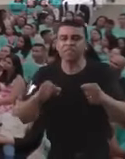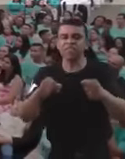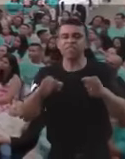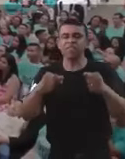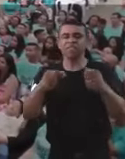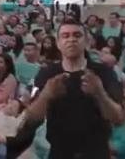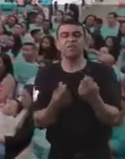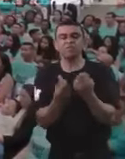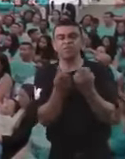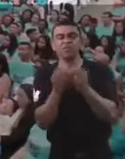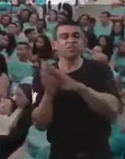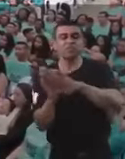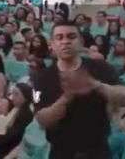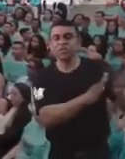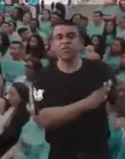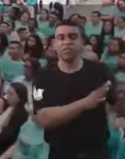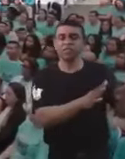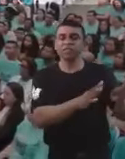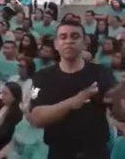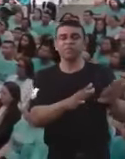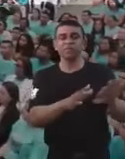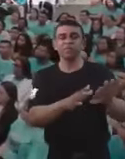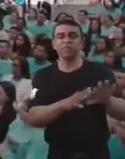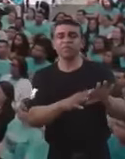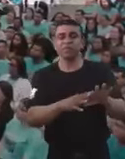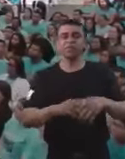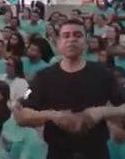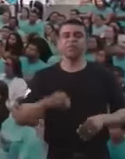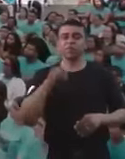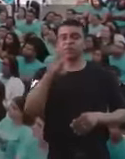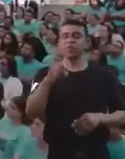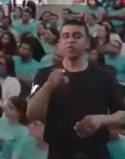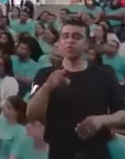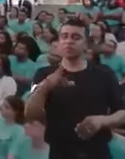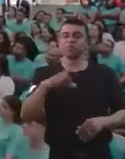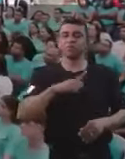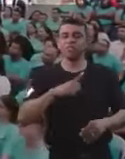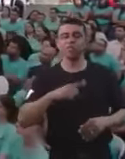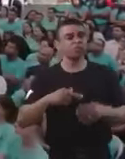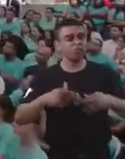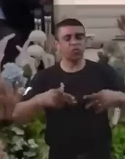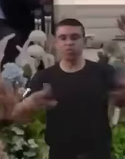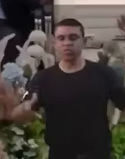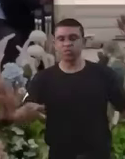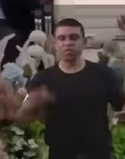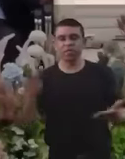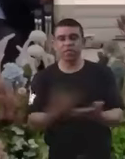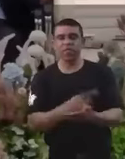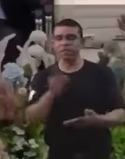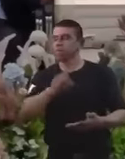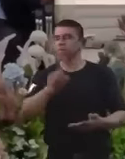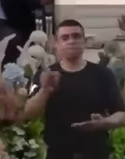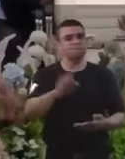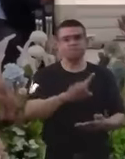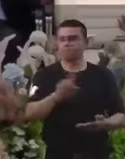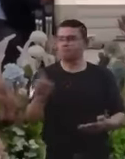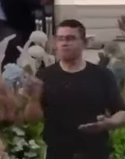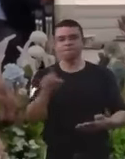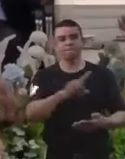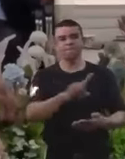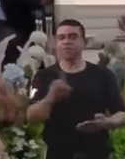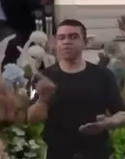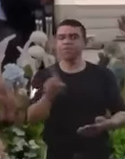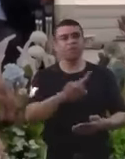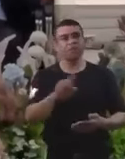aleluia, e não é errado ter posse, errado é você usar suas posses apenas para si, e é isso que o texto está condenando,